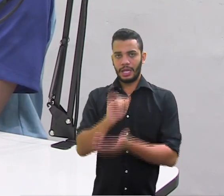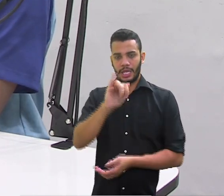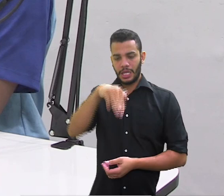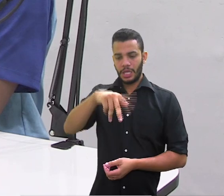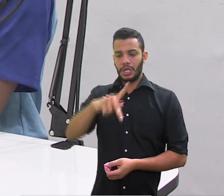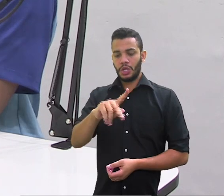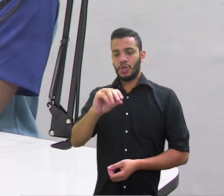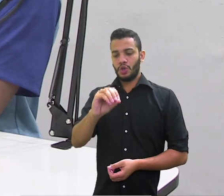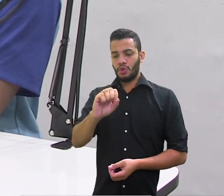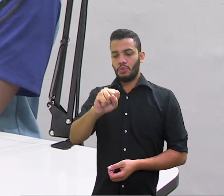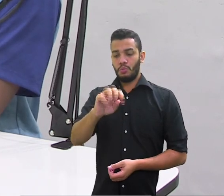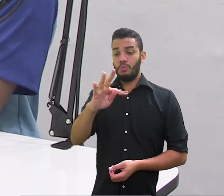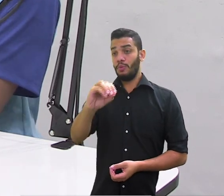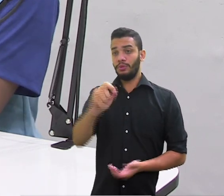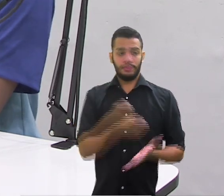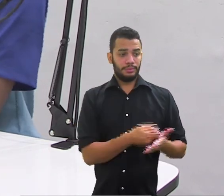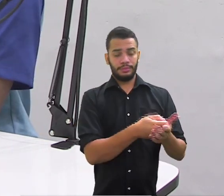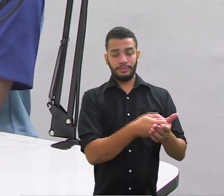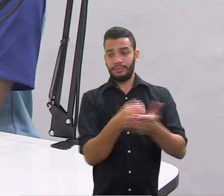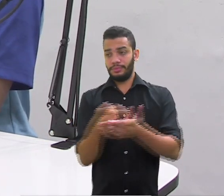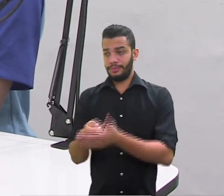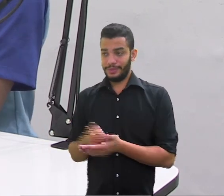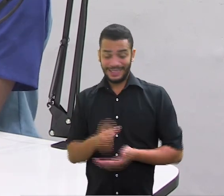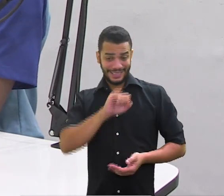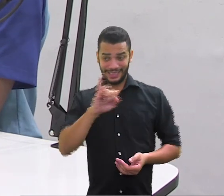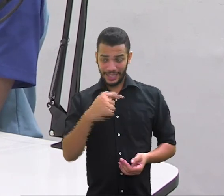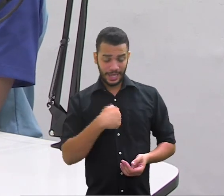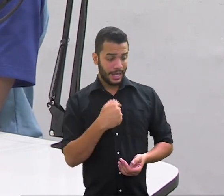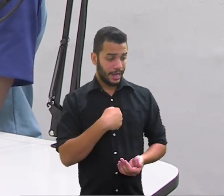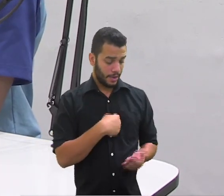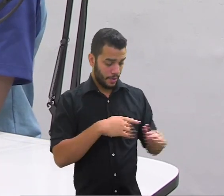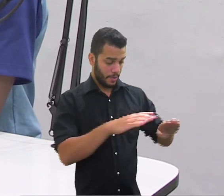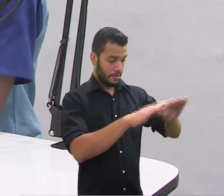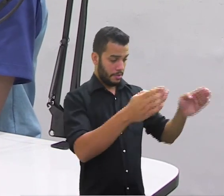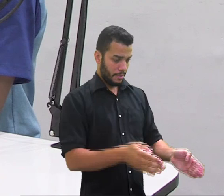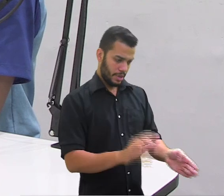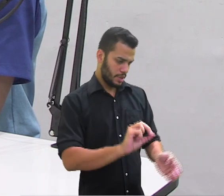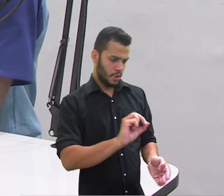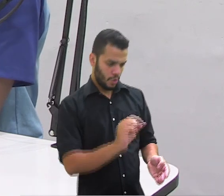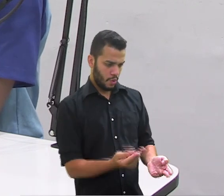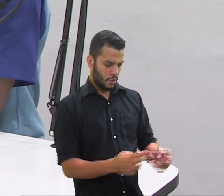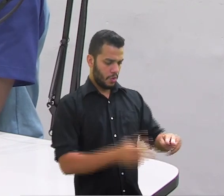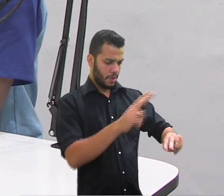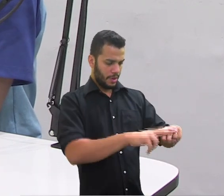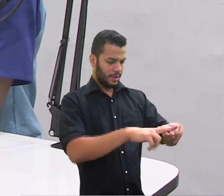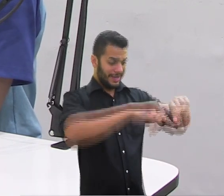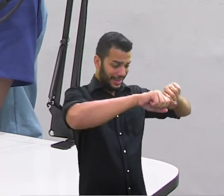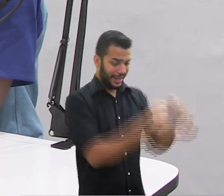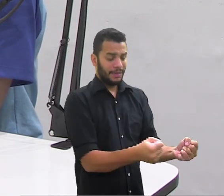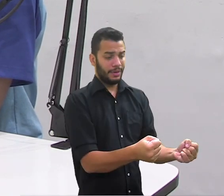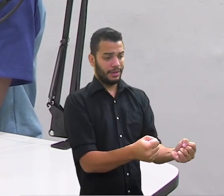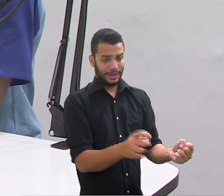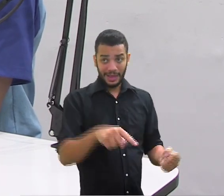volta para você. Você vai ter que pagar de novo. Porque aquela carteira, ela veio de um esforço, de um trabalho